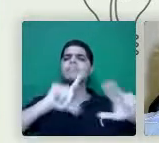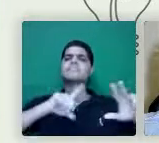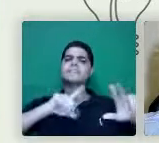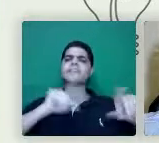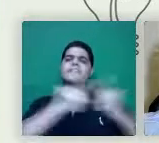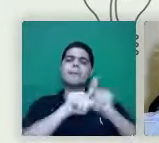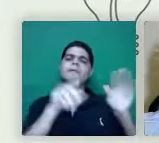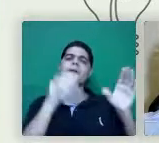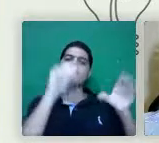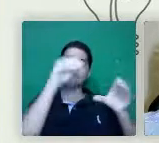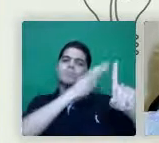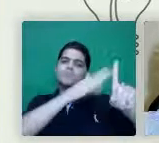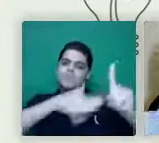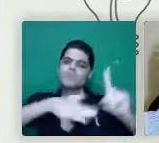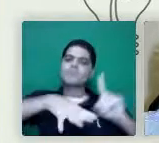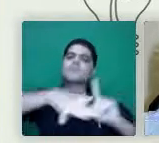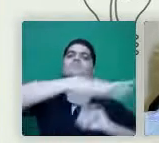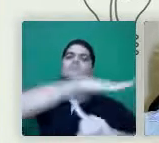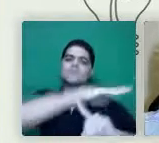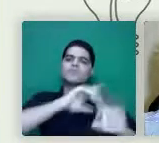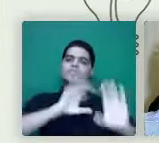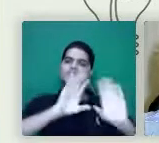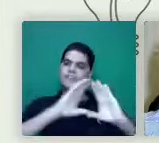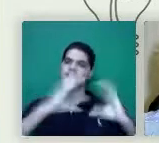e turismo comunitário.